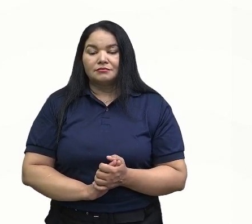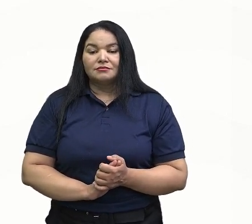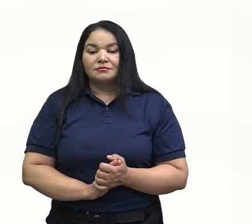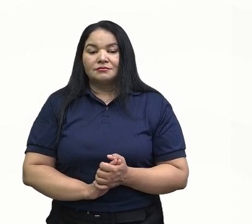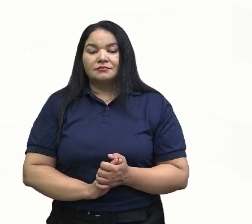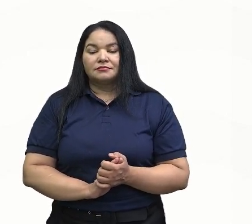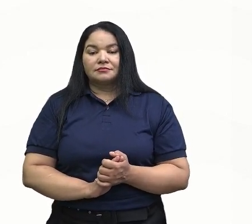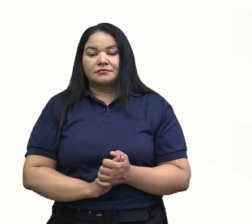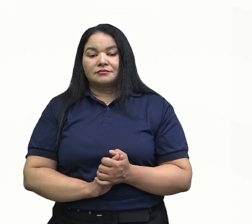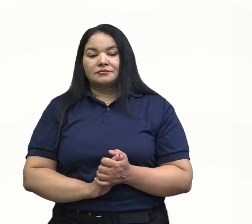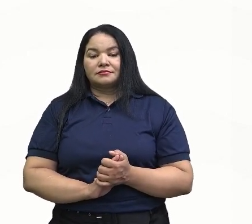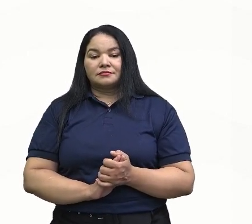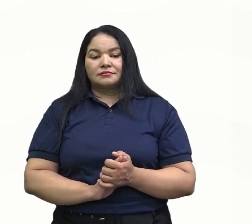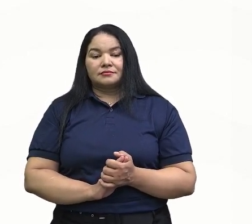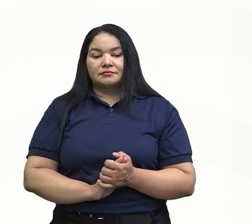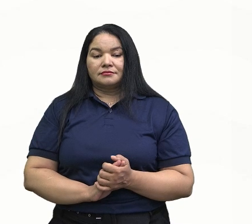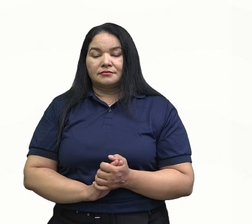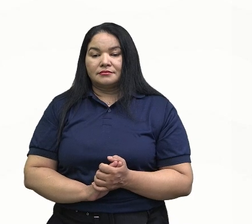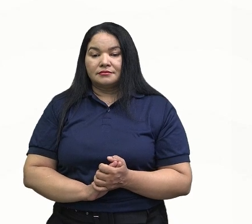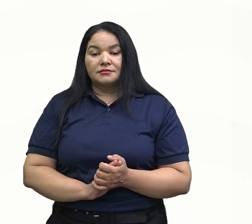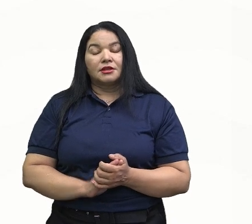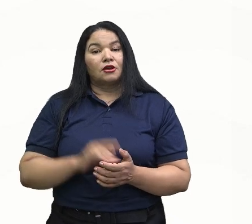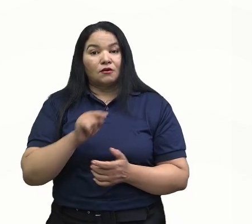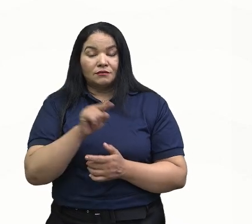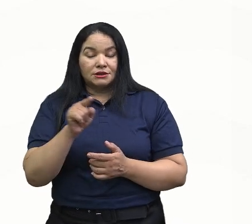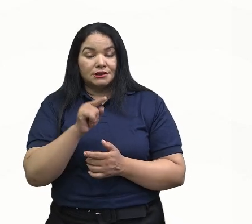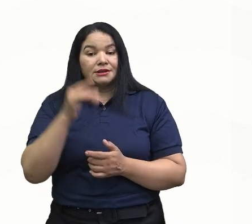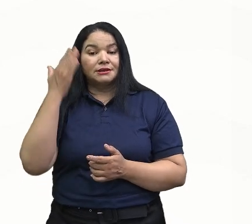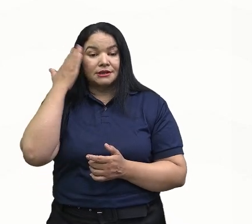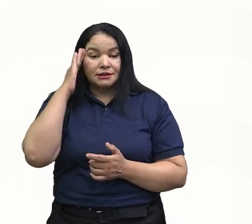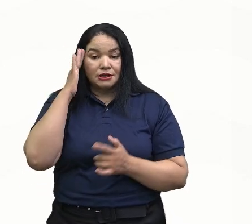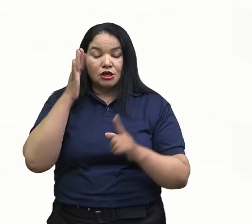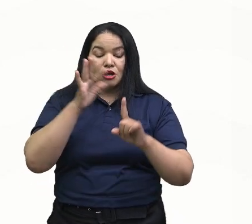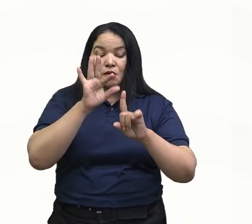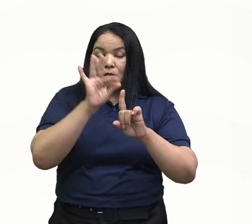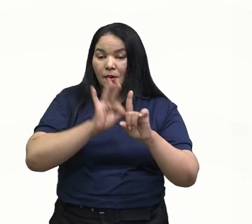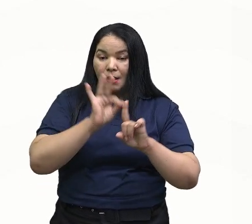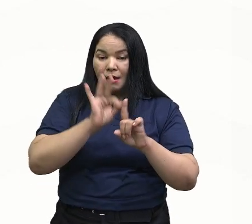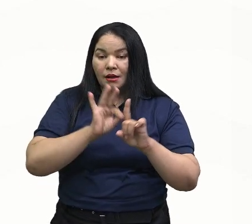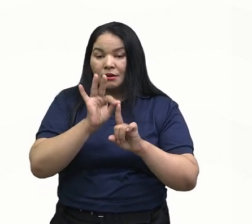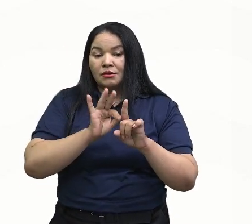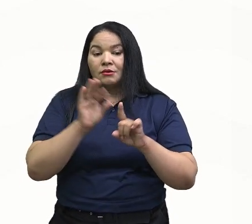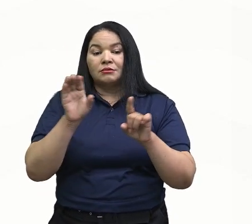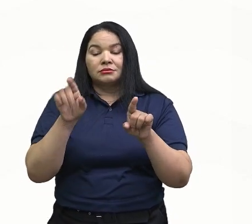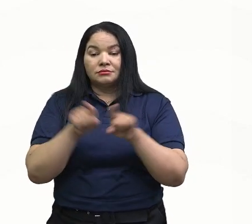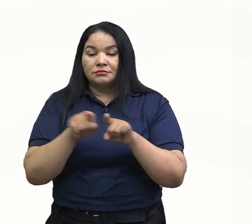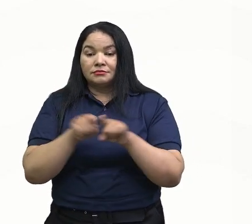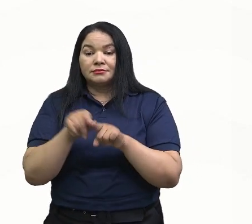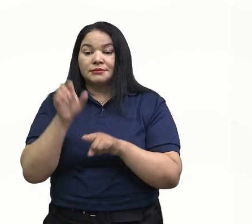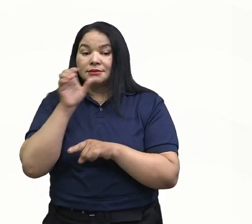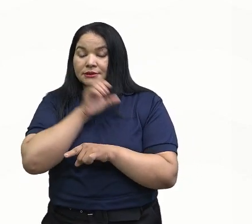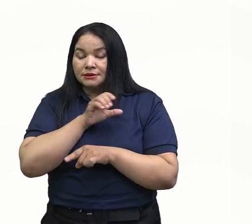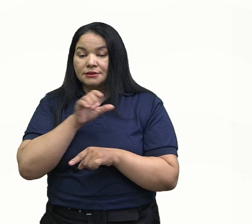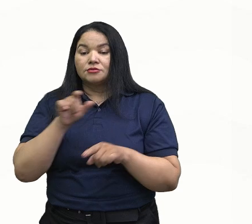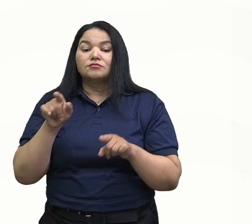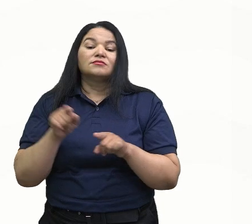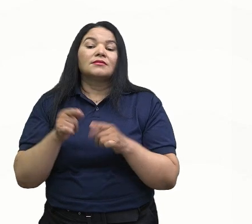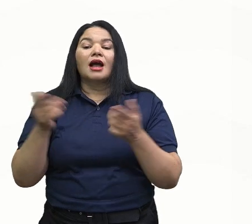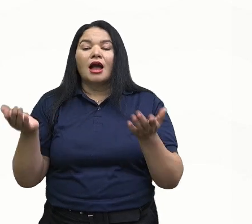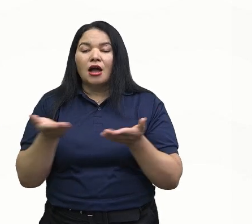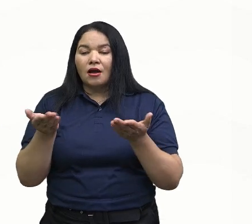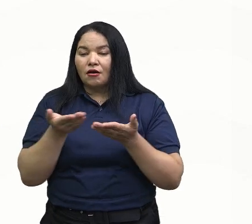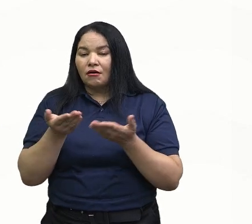Ok, você entendeu o que é calor, o que é temperatura e as influências. Só que eu preciso